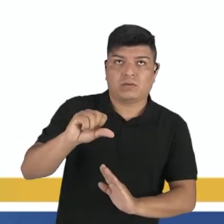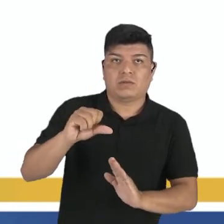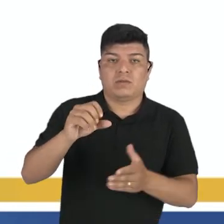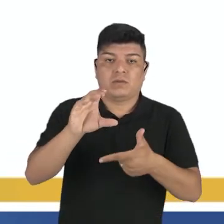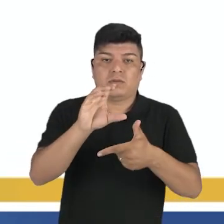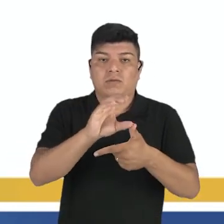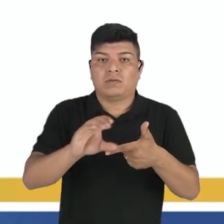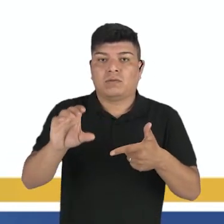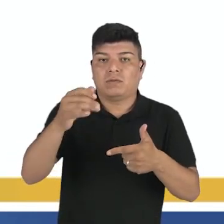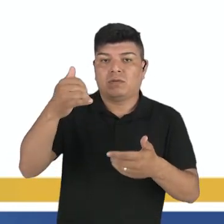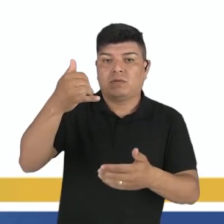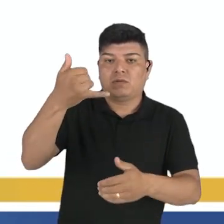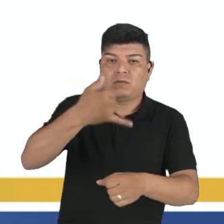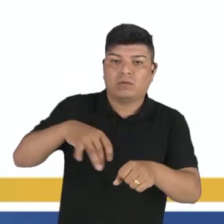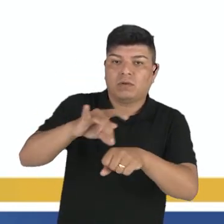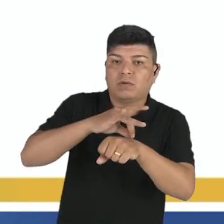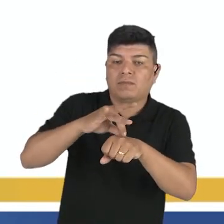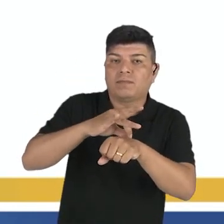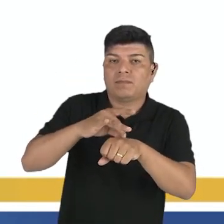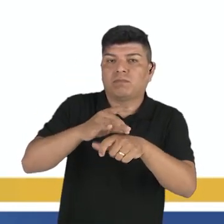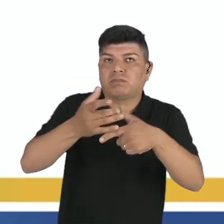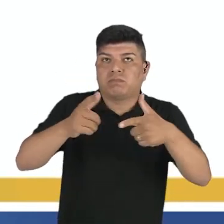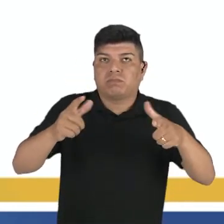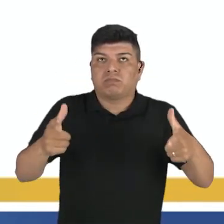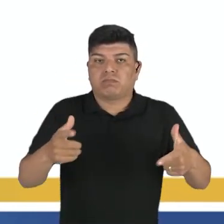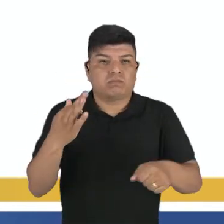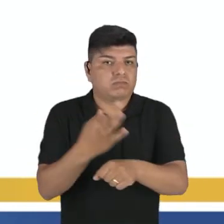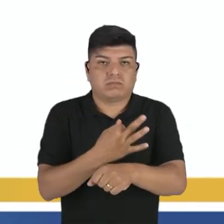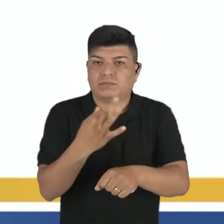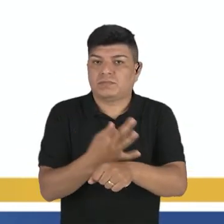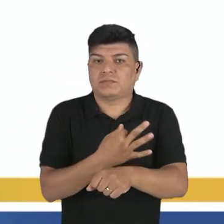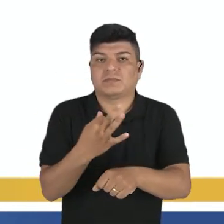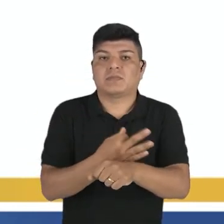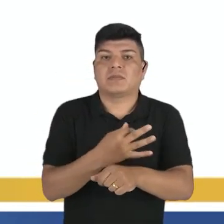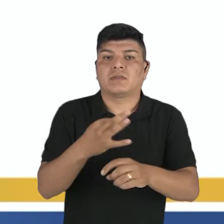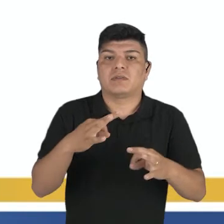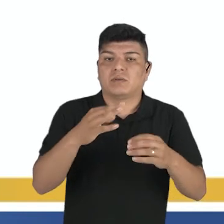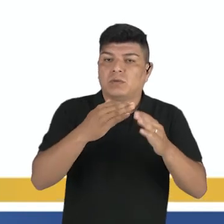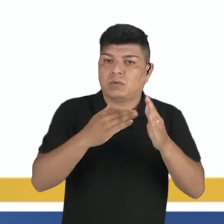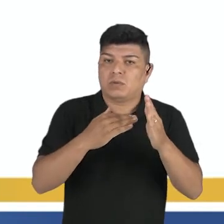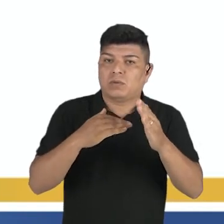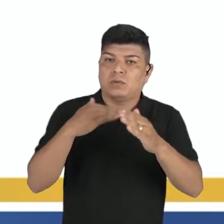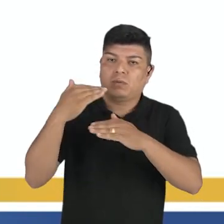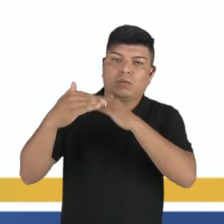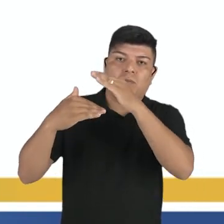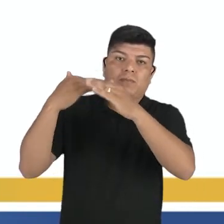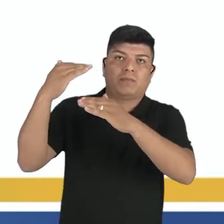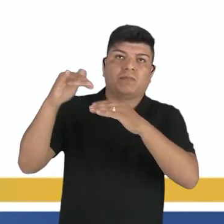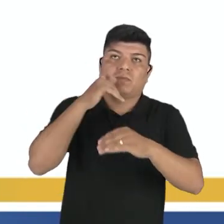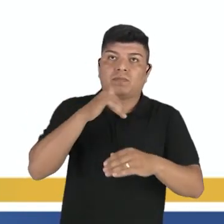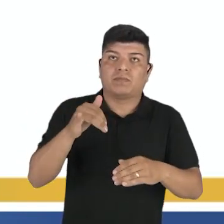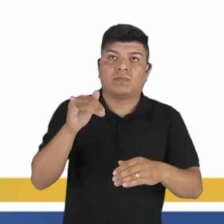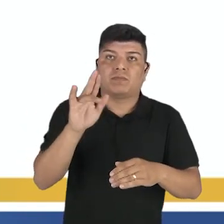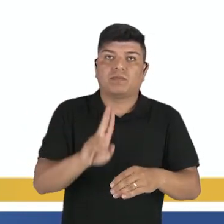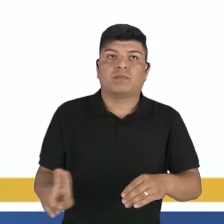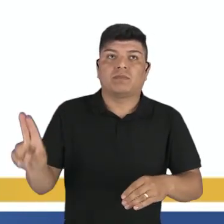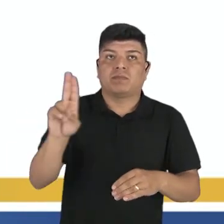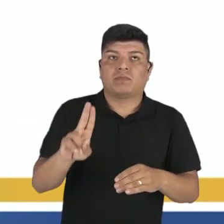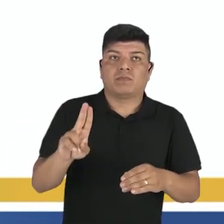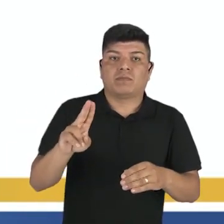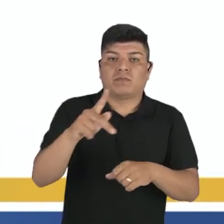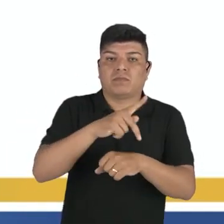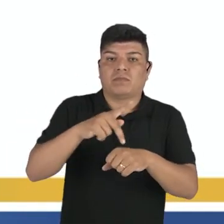o carvão e o petróleo em larga escala não foram suficientes para suprir a demanda do aumento do consumo energético dos